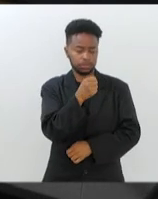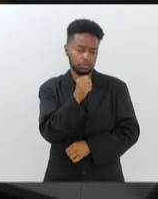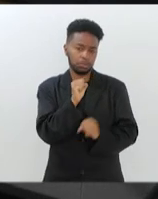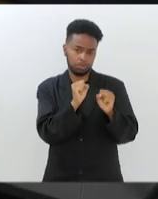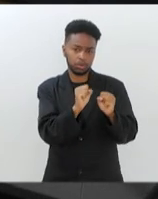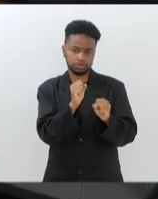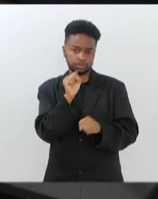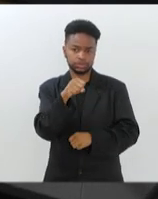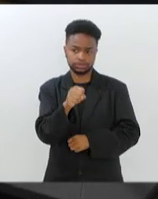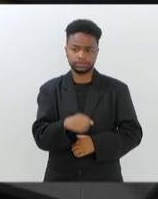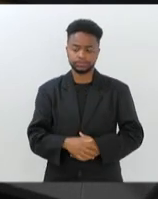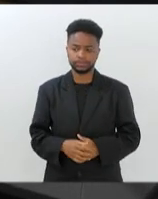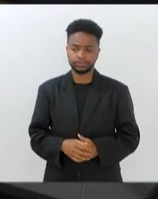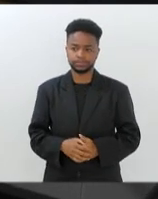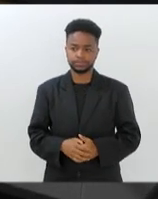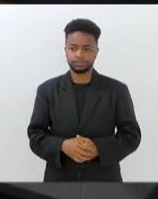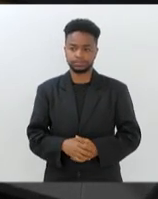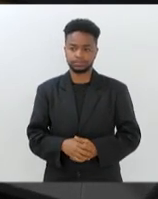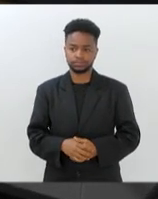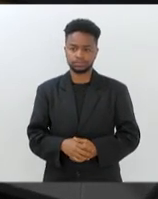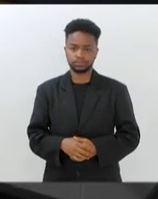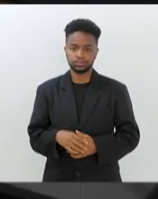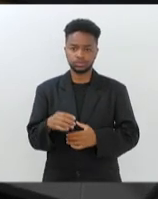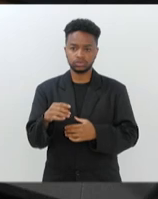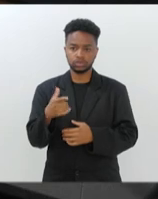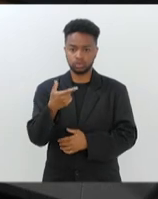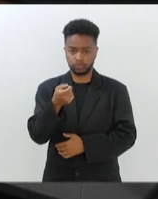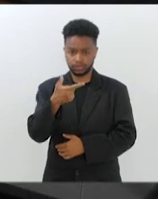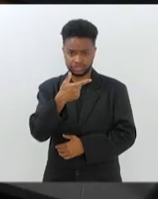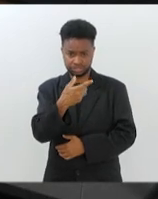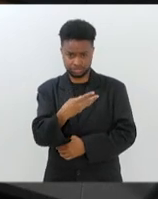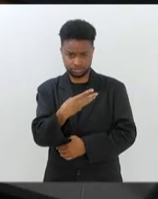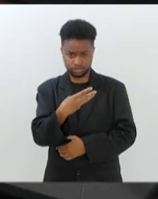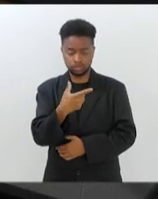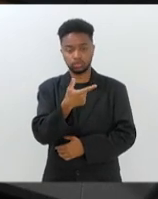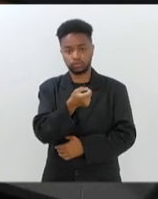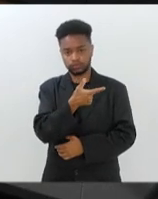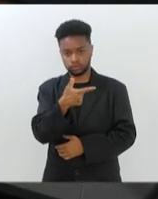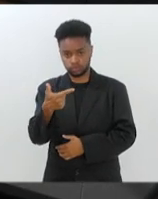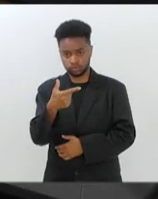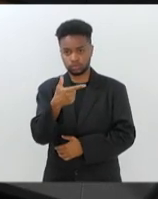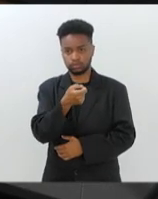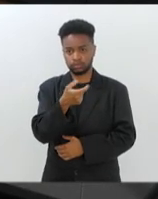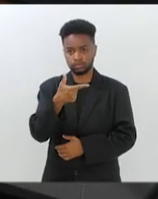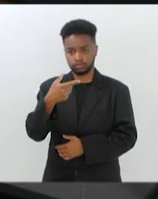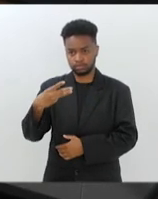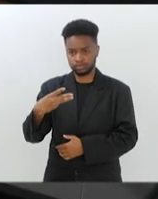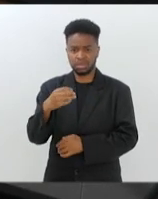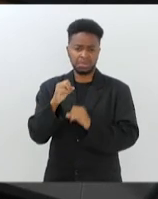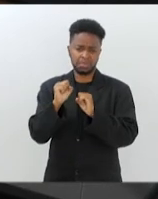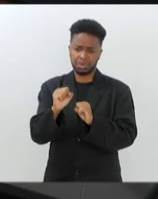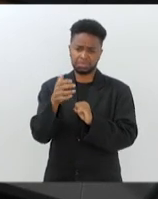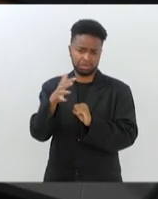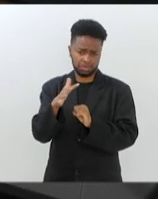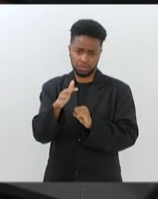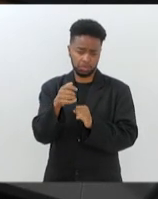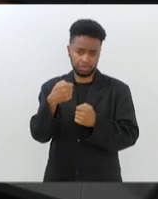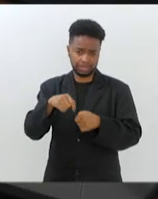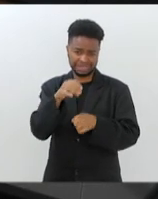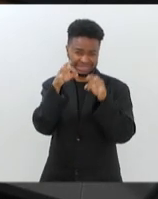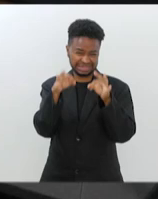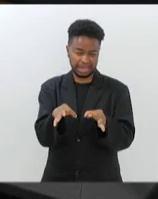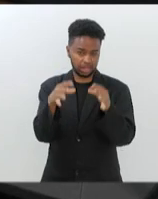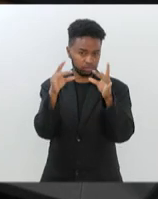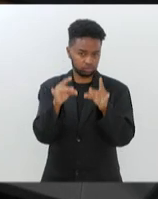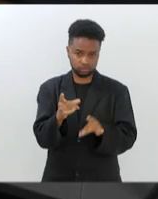colocar totalmente à disposição senhor quer do ano de 20 23 22 e 23 ainda que seja estimado ainda que seja estimado só para que a gente tenha um um